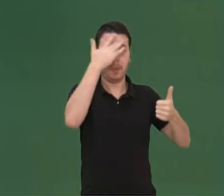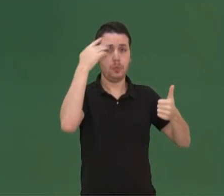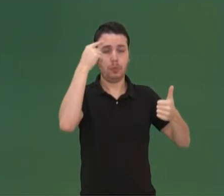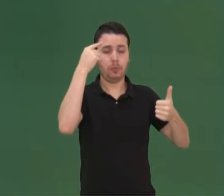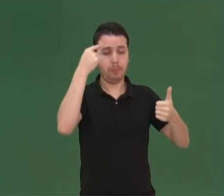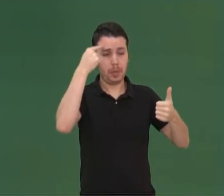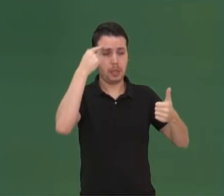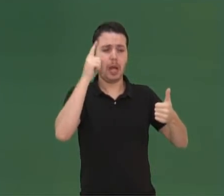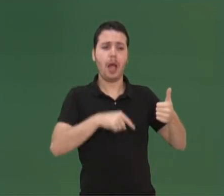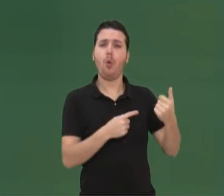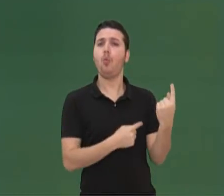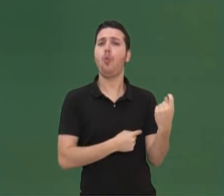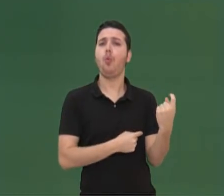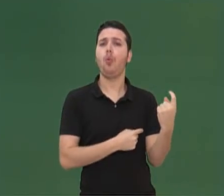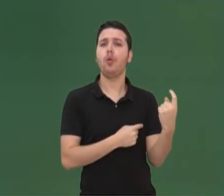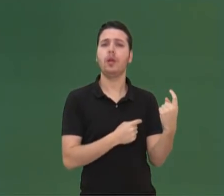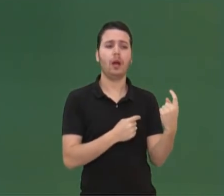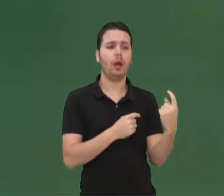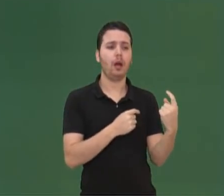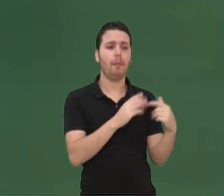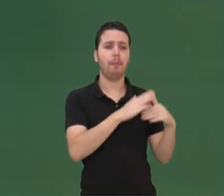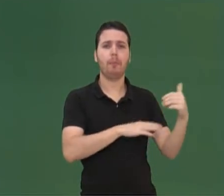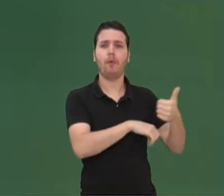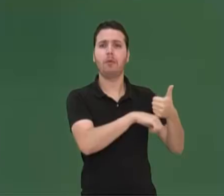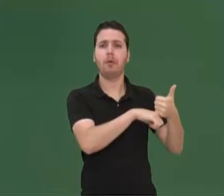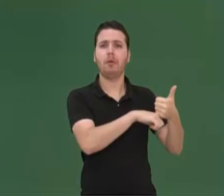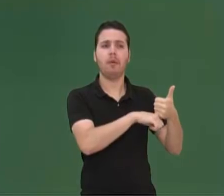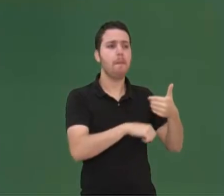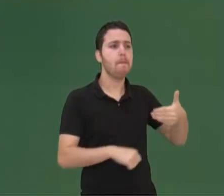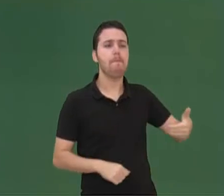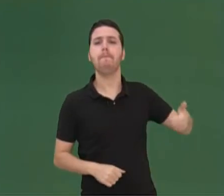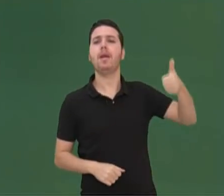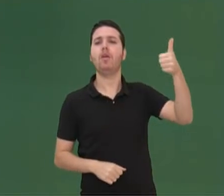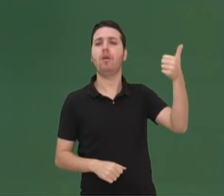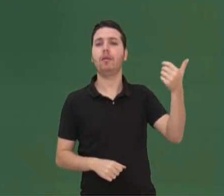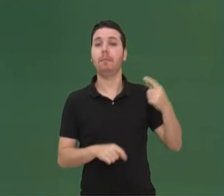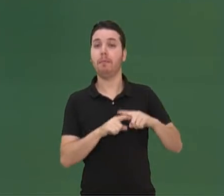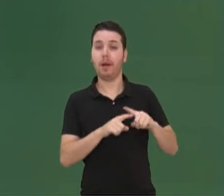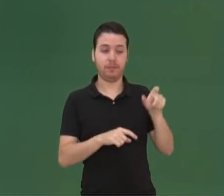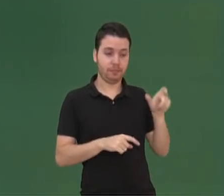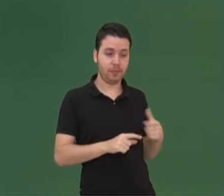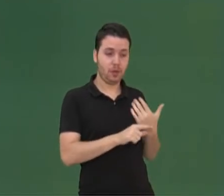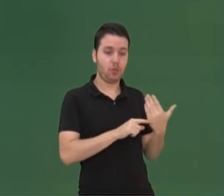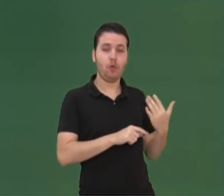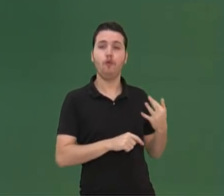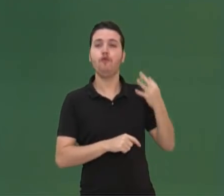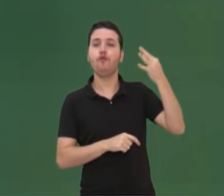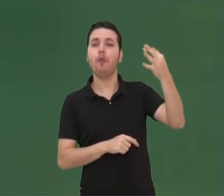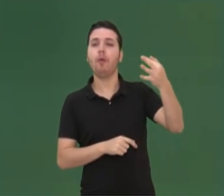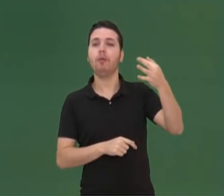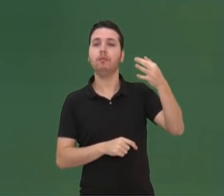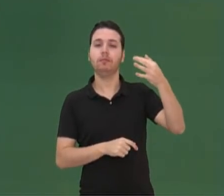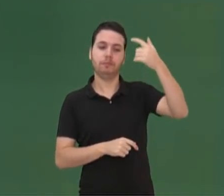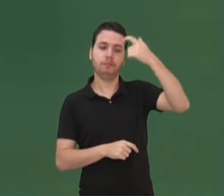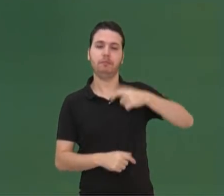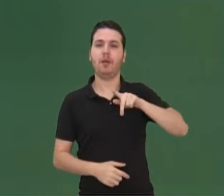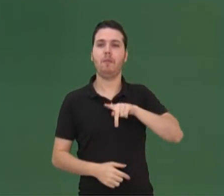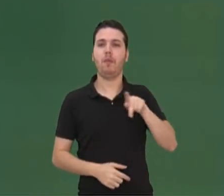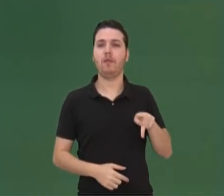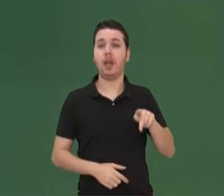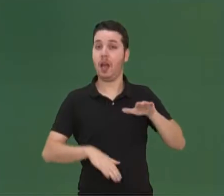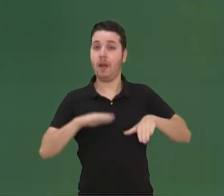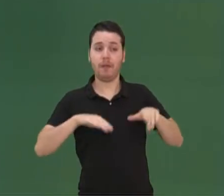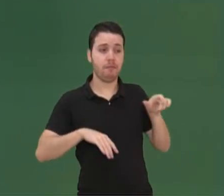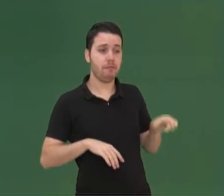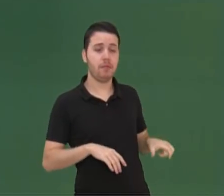melhores. É, e o Rubem Alves foi professor depois. E talvez ele nem tinha querido